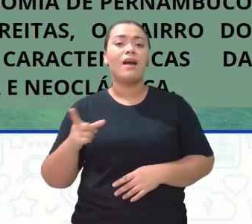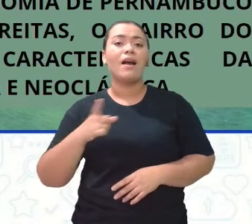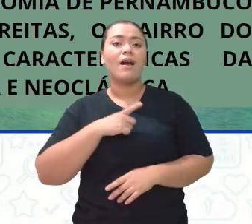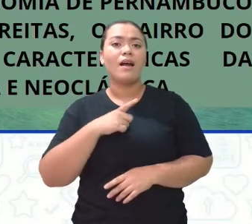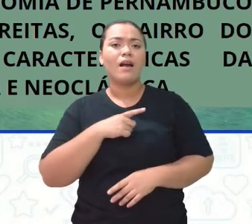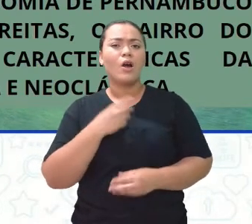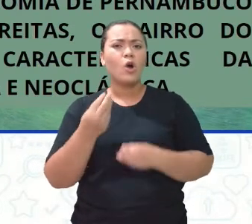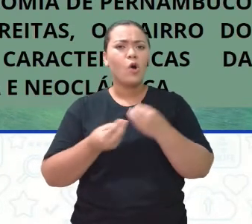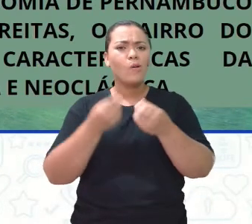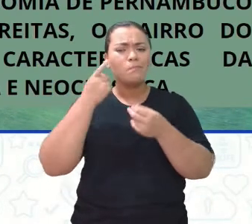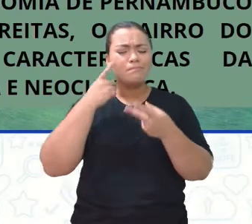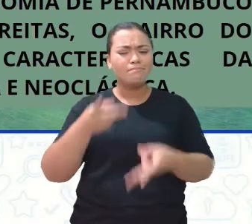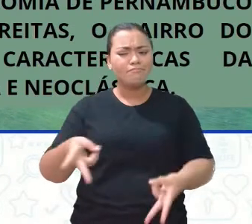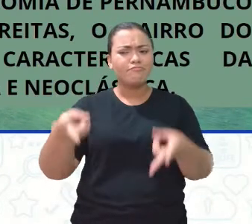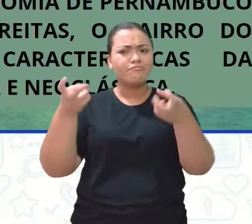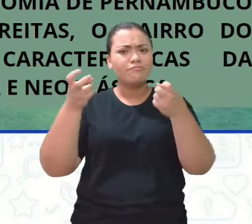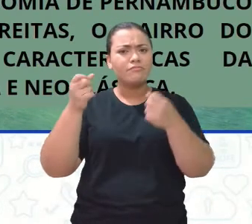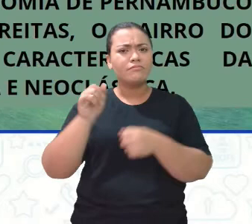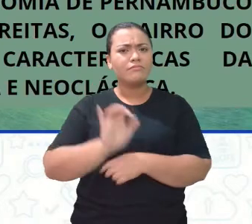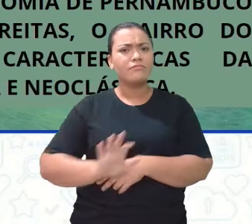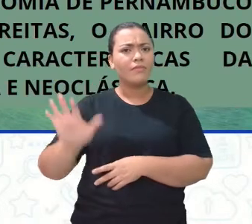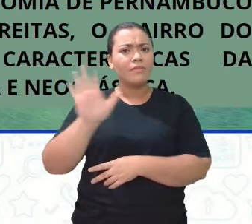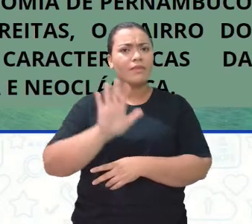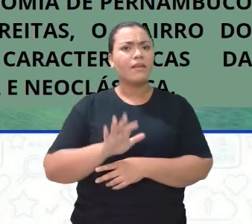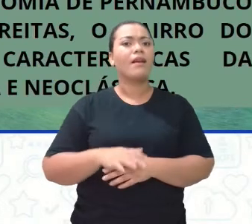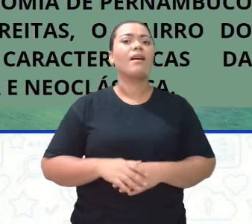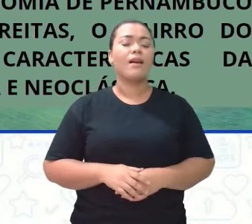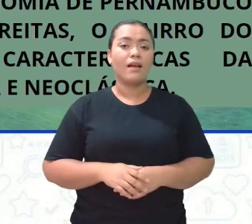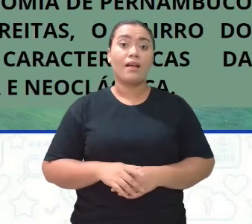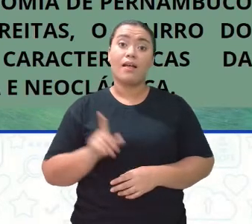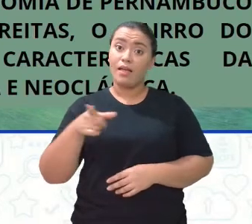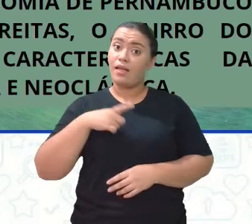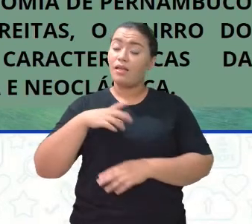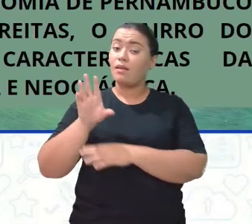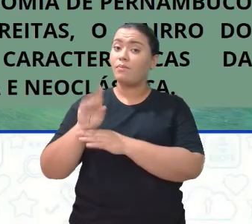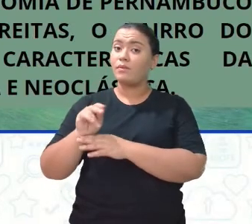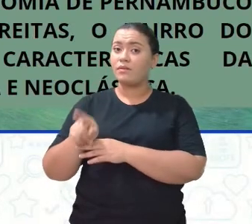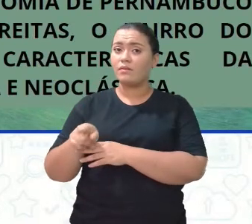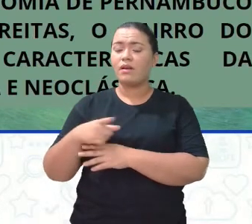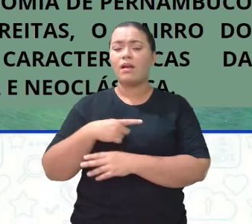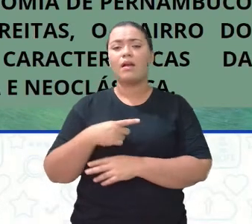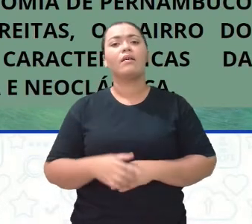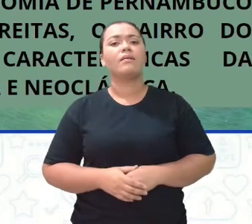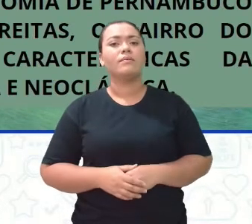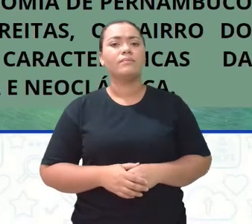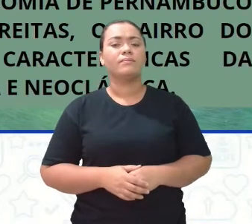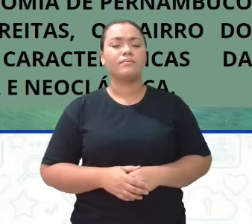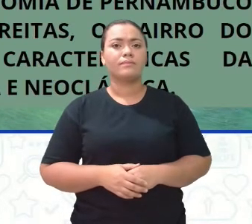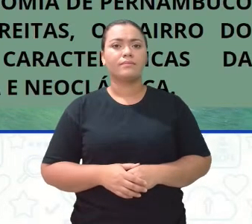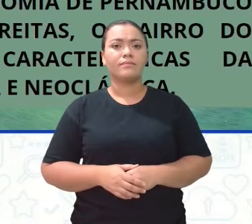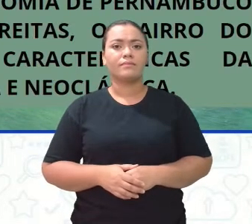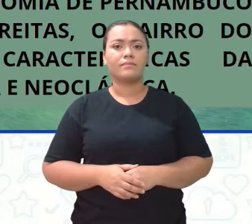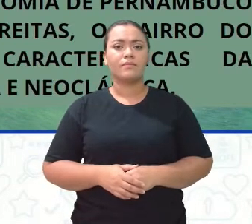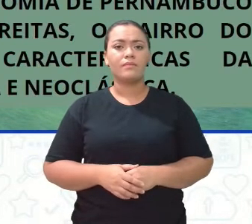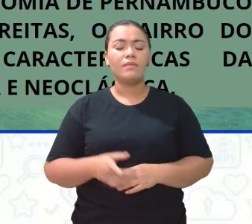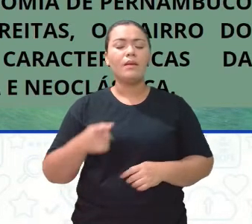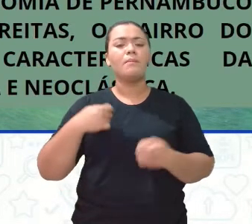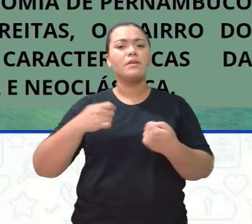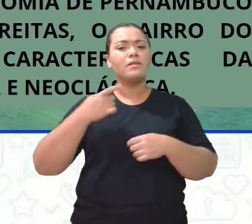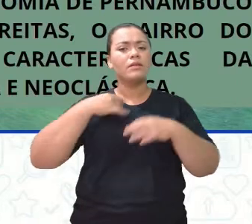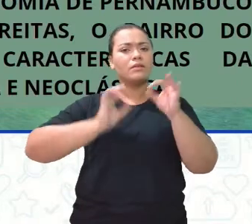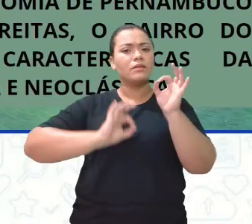essa paisagem. É uma fotografia. Teve que ter foco, não é? Teve que